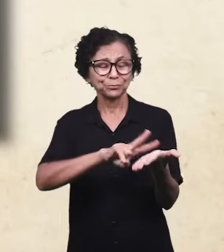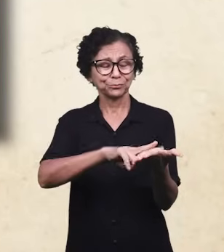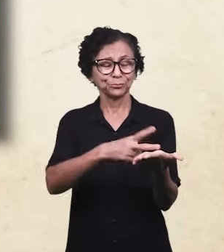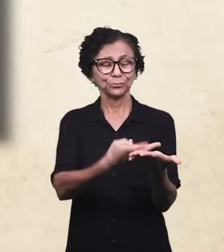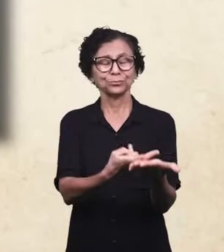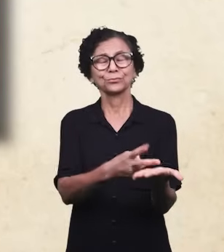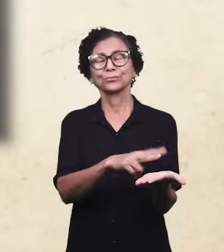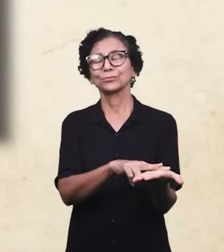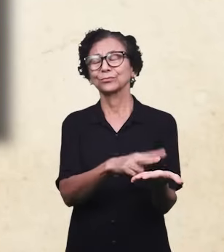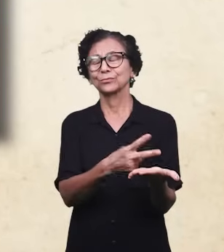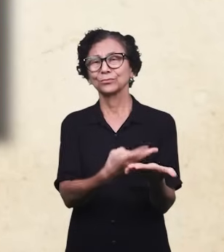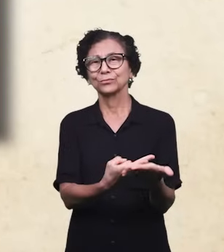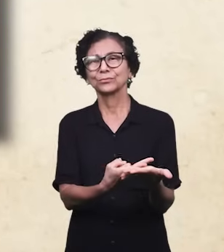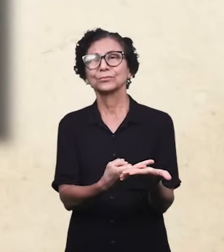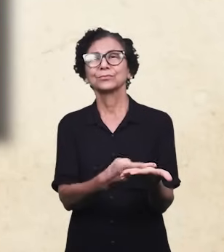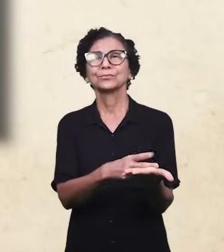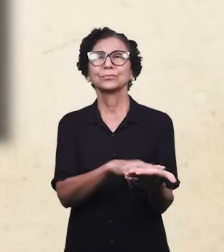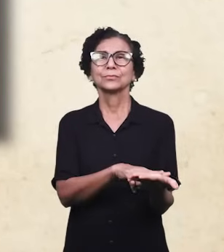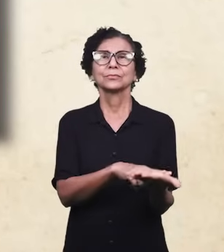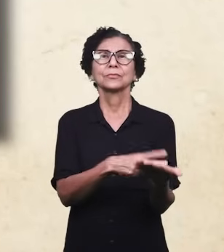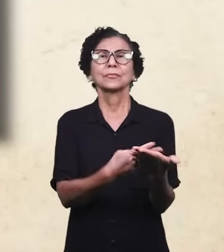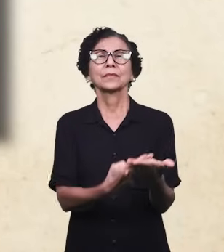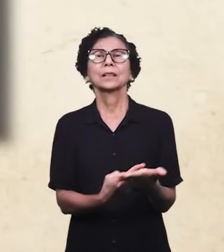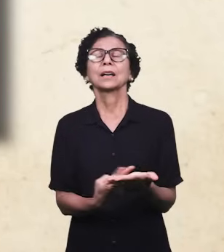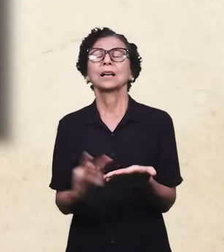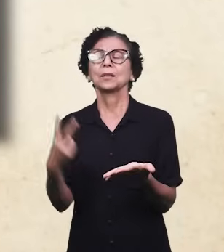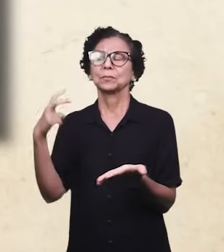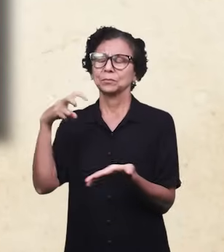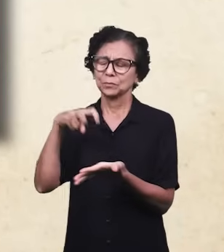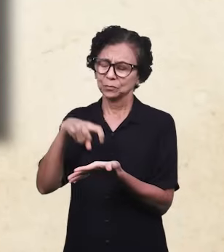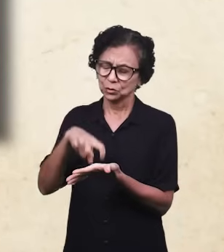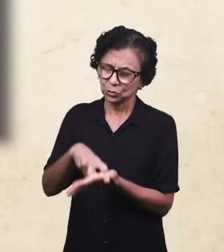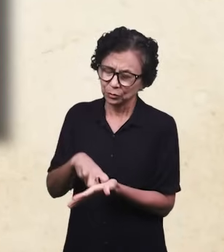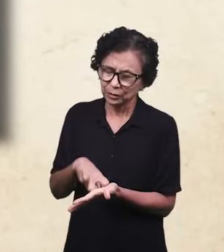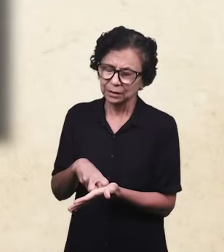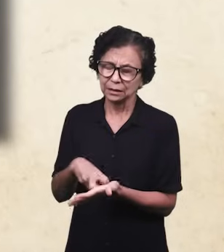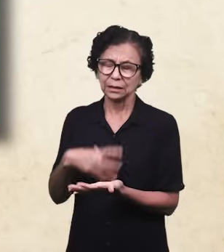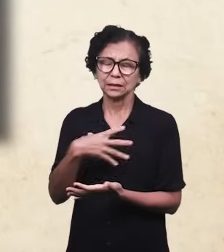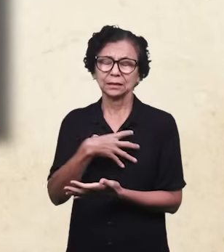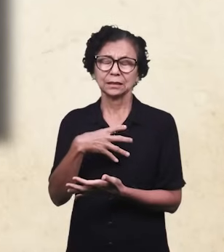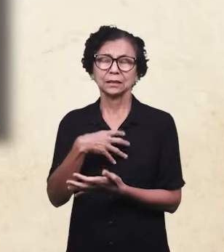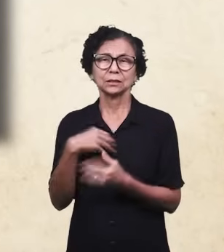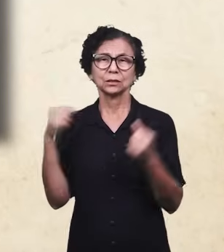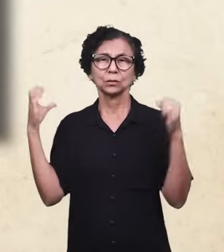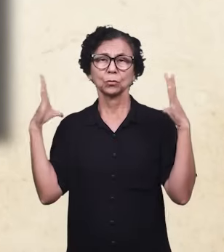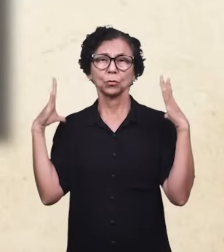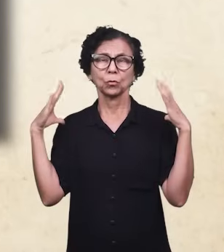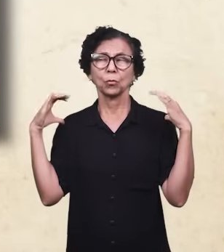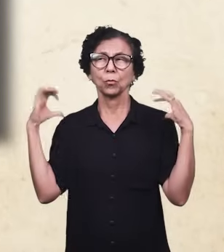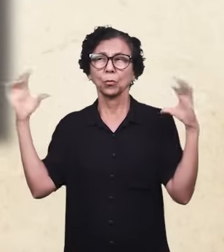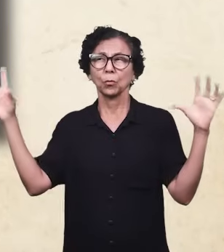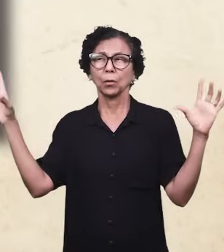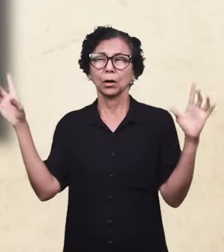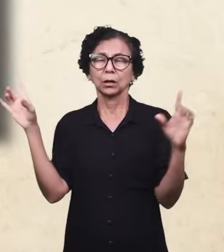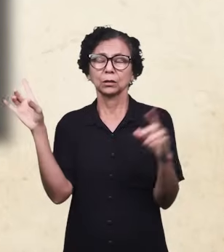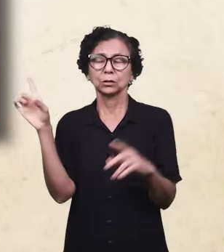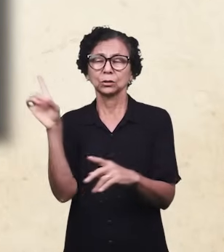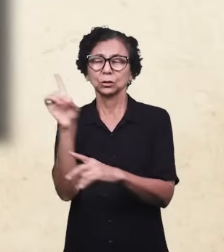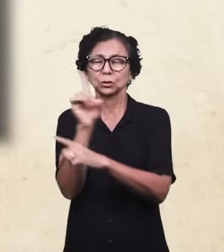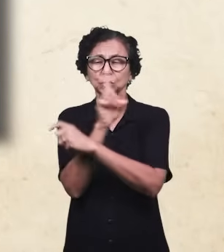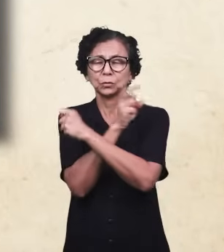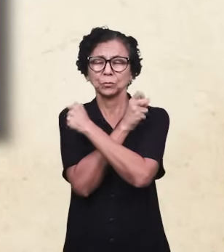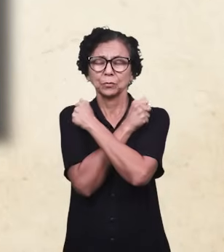dormir. Então eu ajoelhei de novo e senti um anjo me abraçando. Quando eu fui